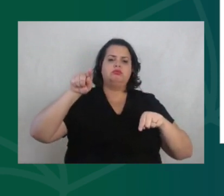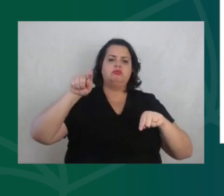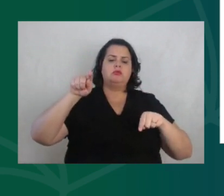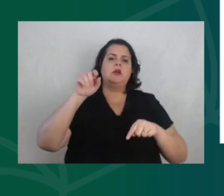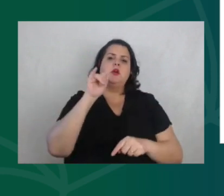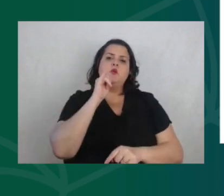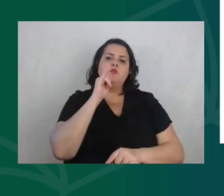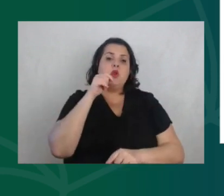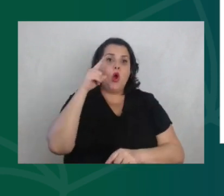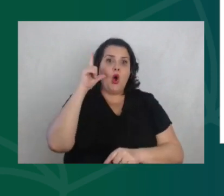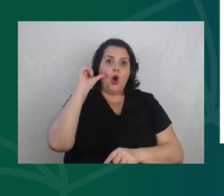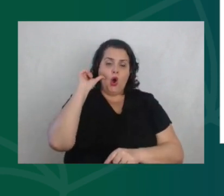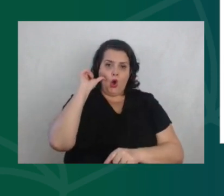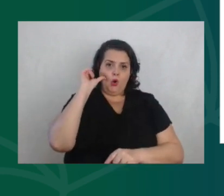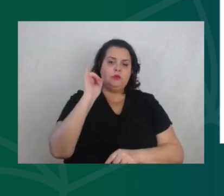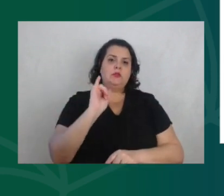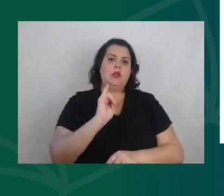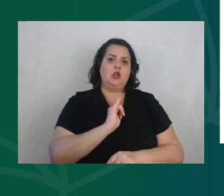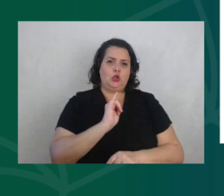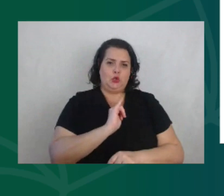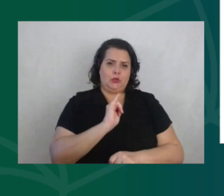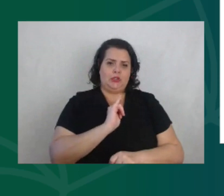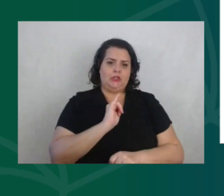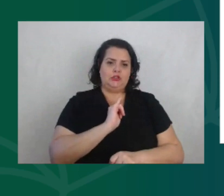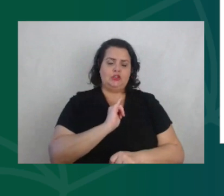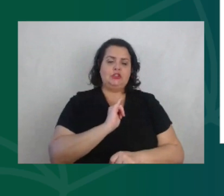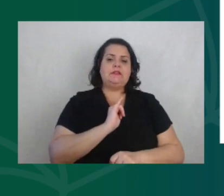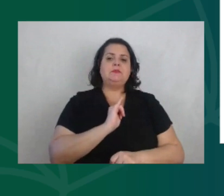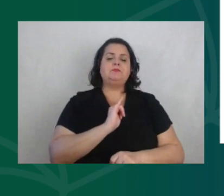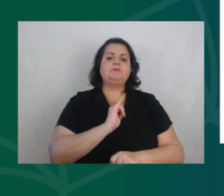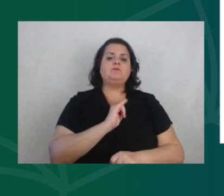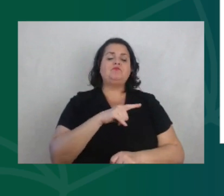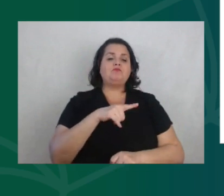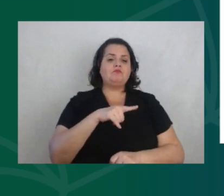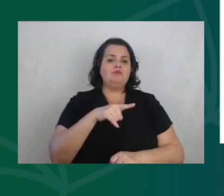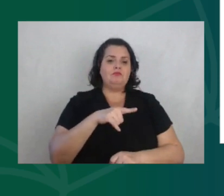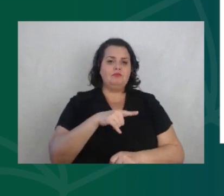em Tocantins, nas últimas 2 semanas, houve um crescimento de